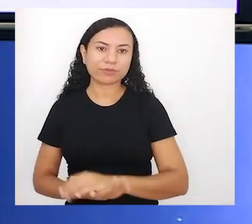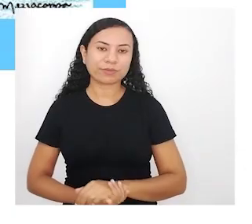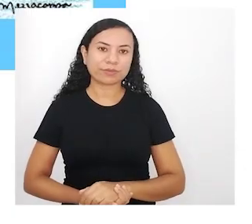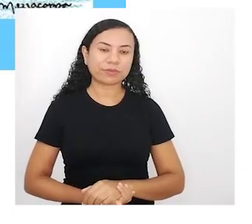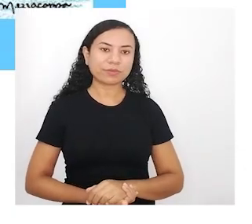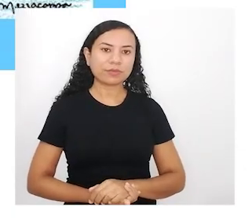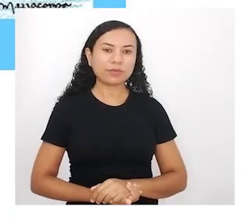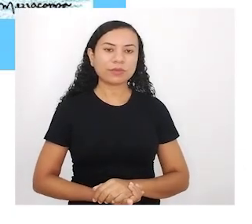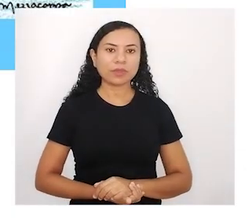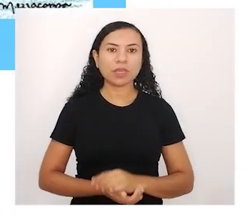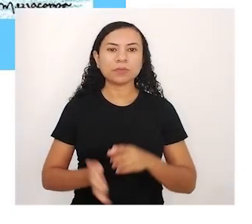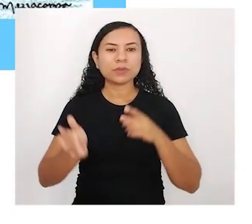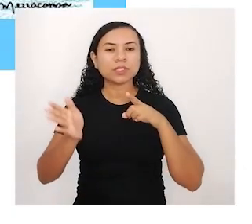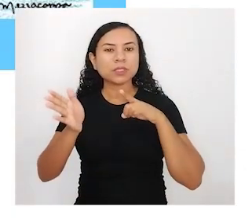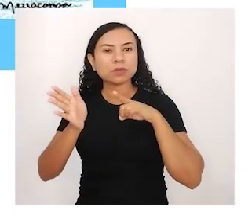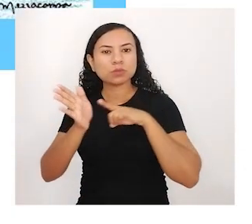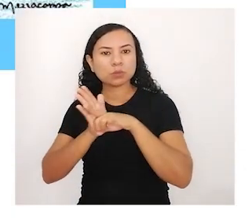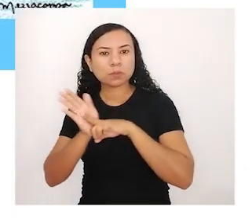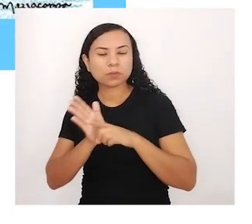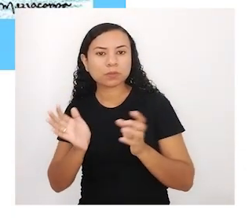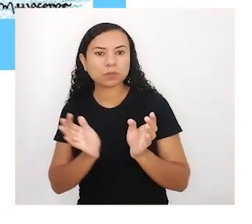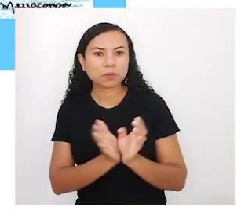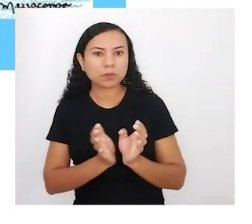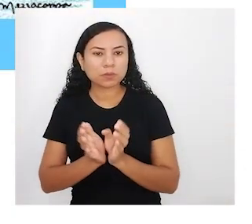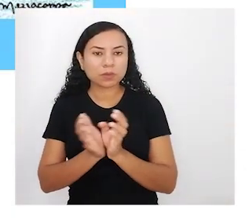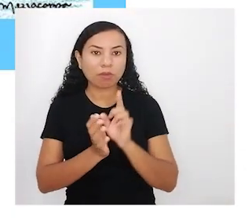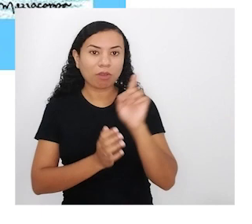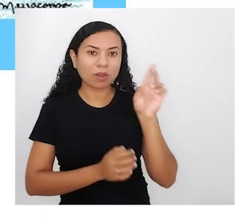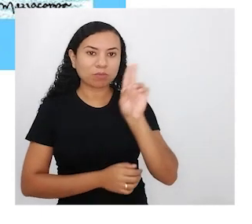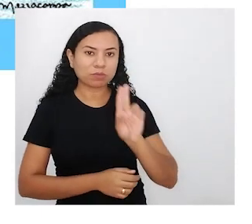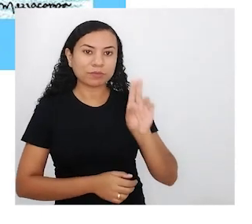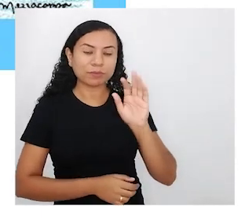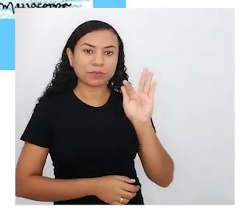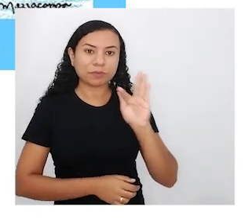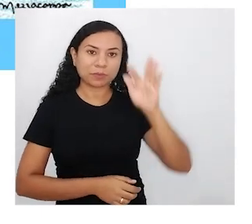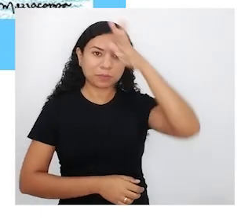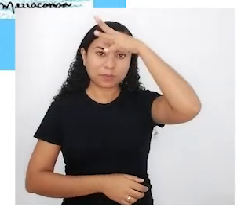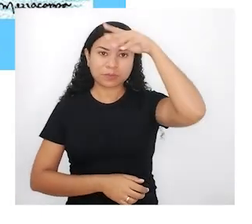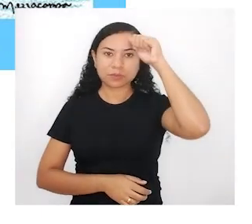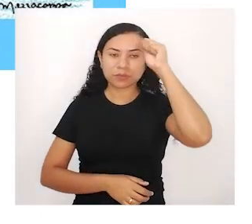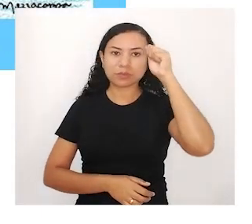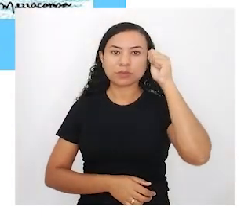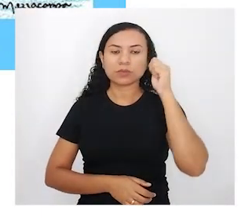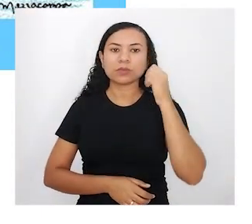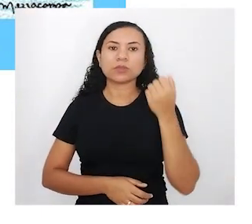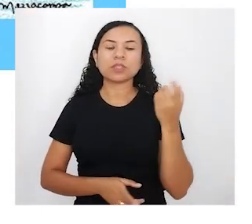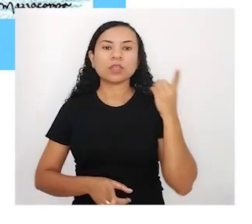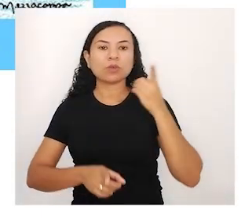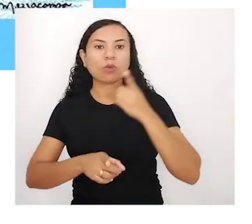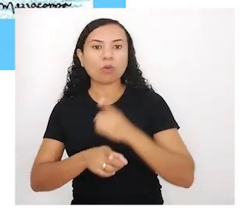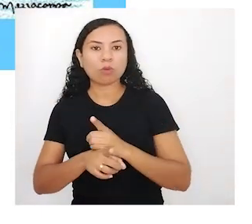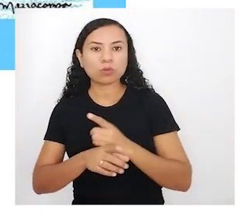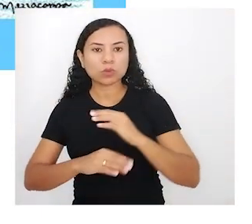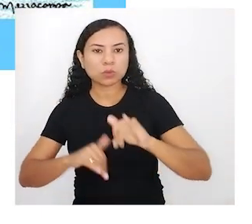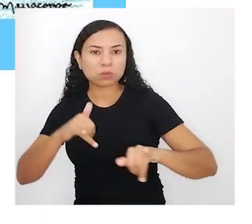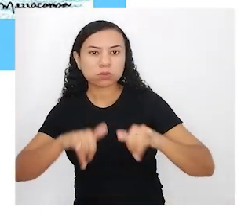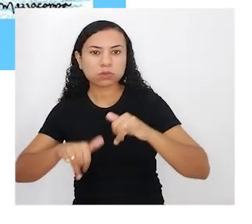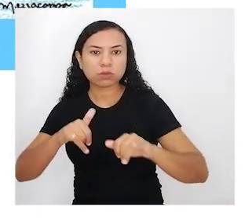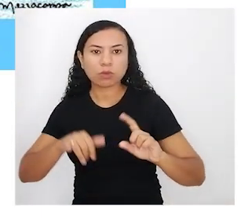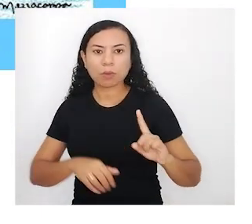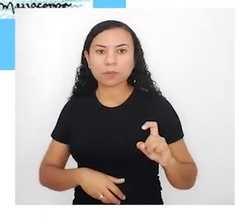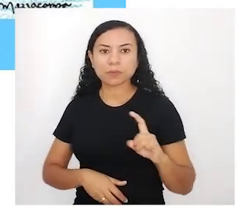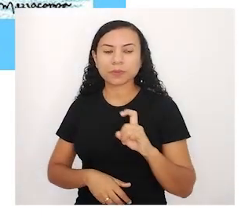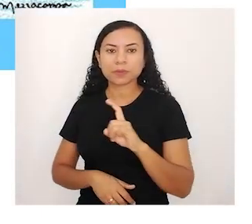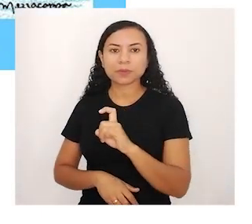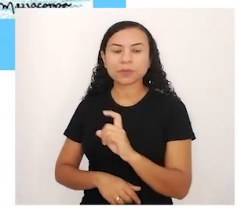Uma pesquisa realizada pela equipe de Biologia Sintética da Universidade Federal do Amazonas desenvolveu uma bactéria para identificar e